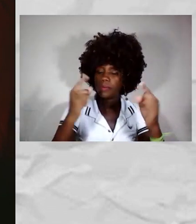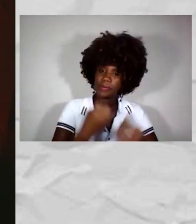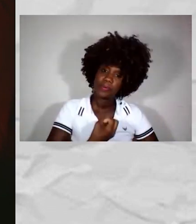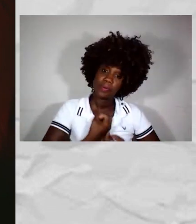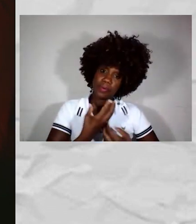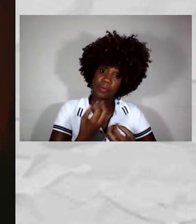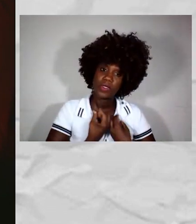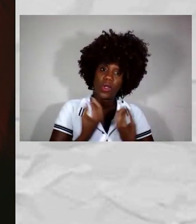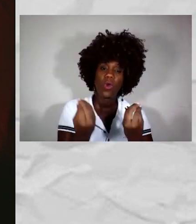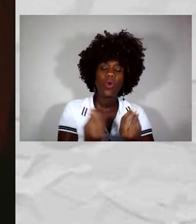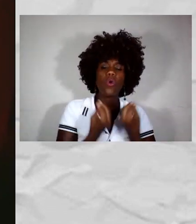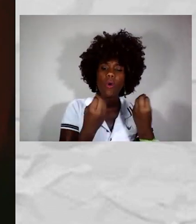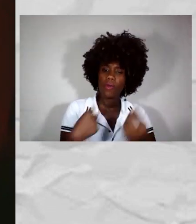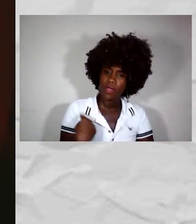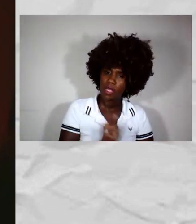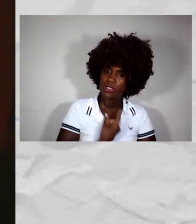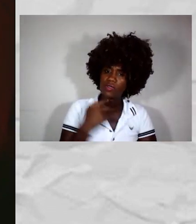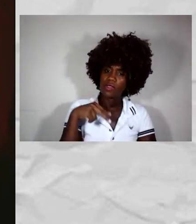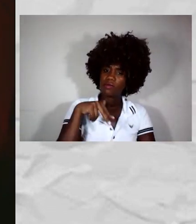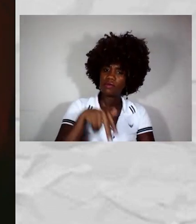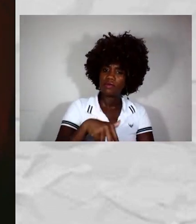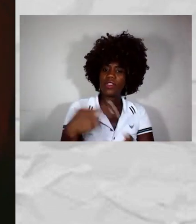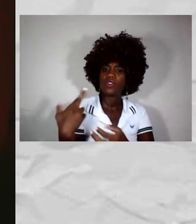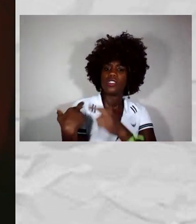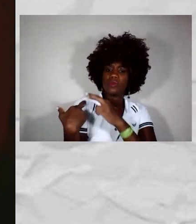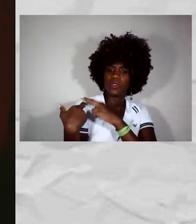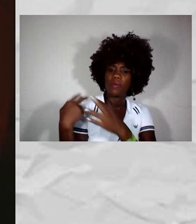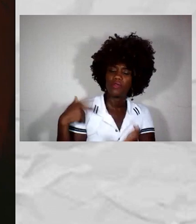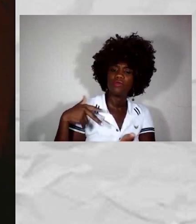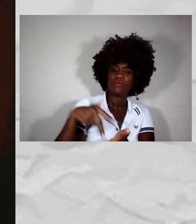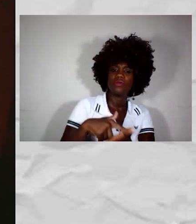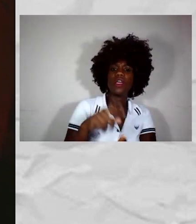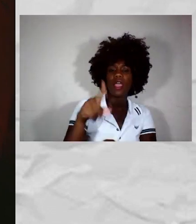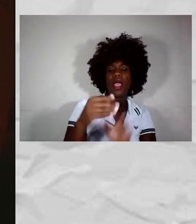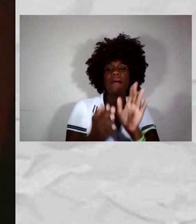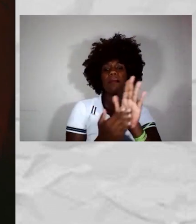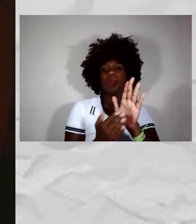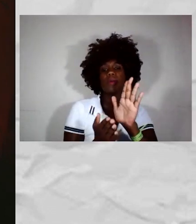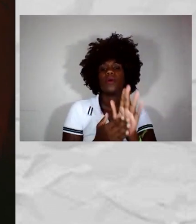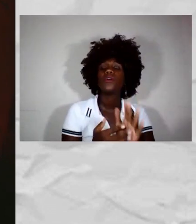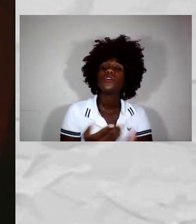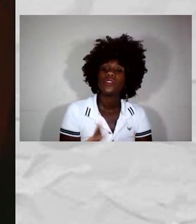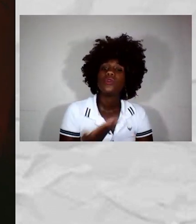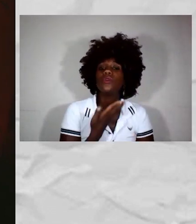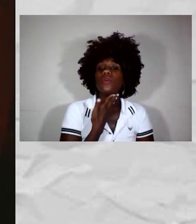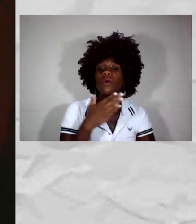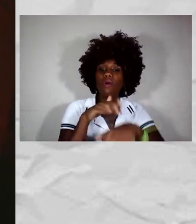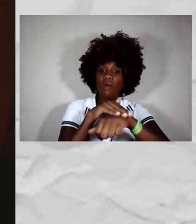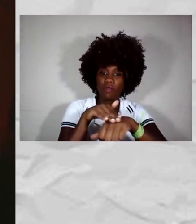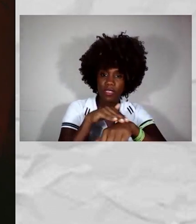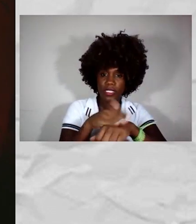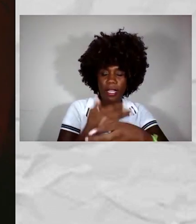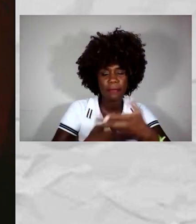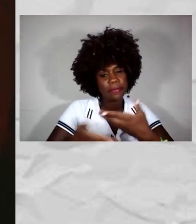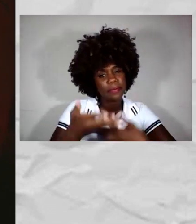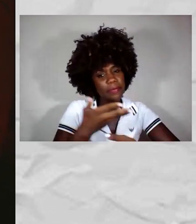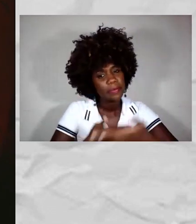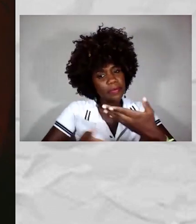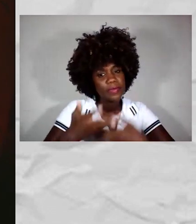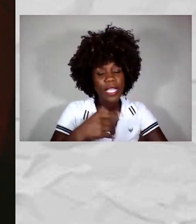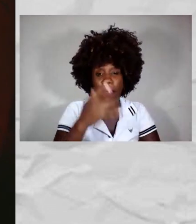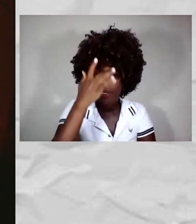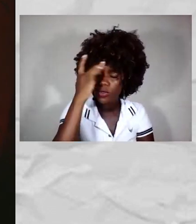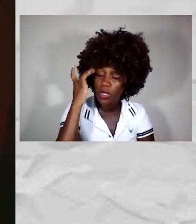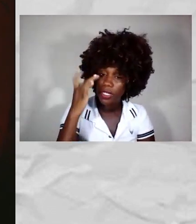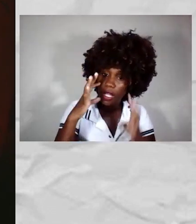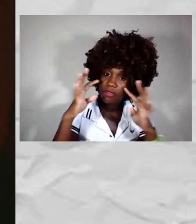nosso papel, né? Então, a proposta do Conversaria tem sido sempre esse, trazer aqui para quem está nos